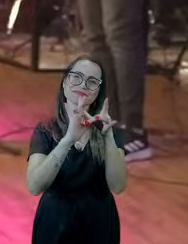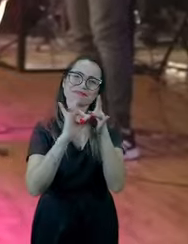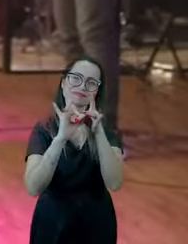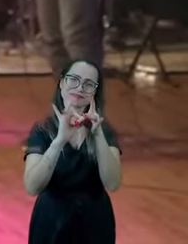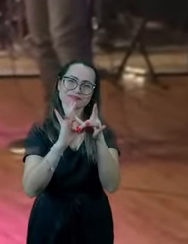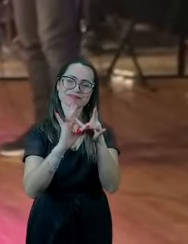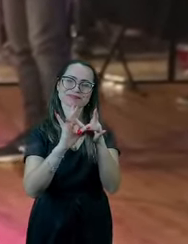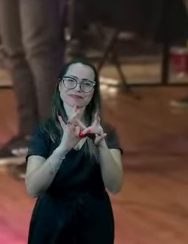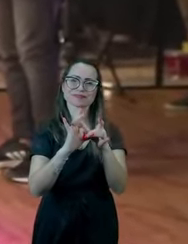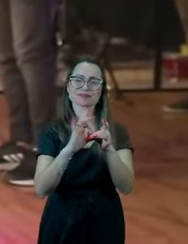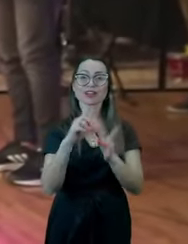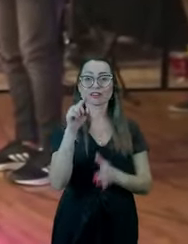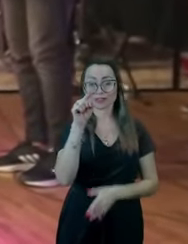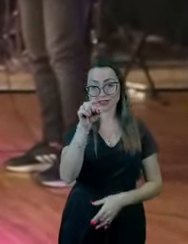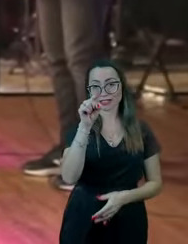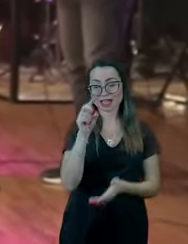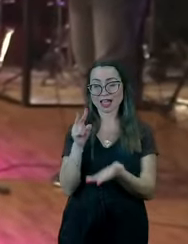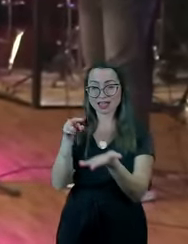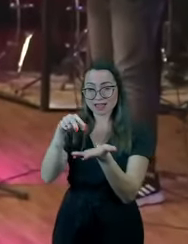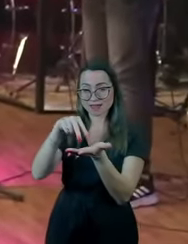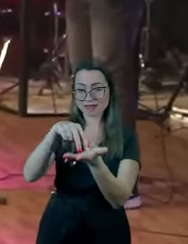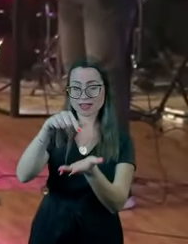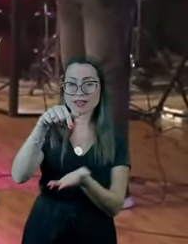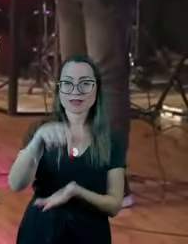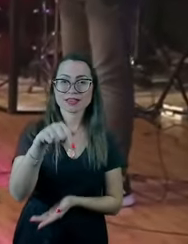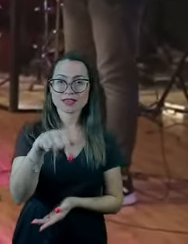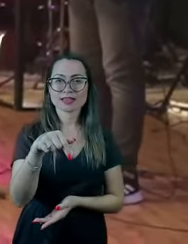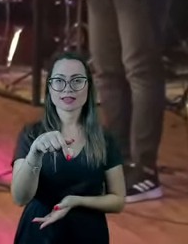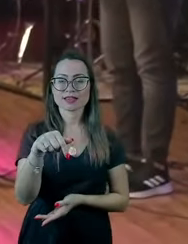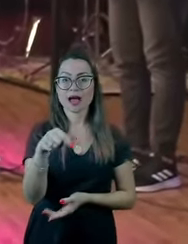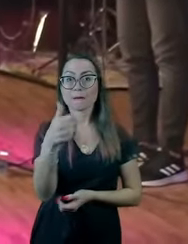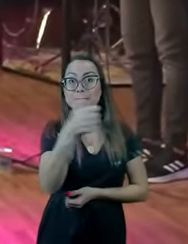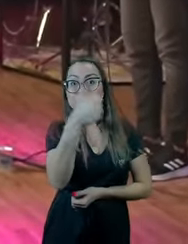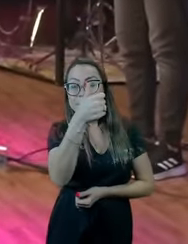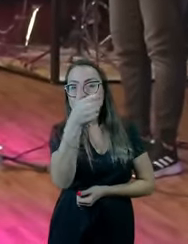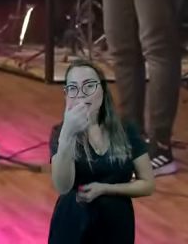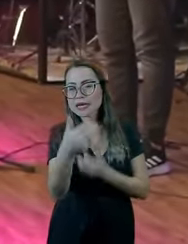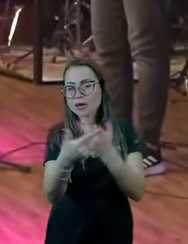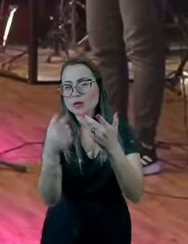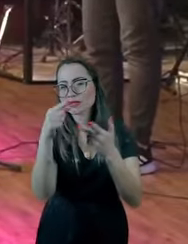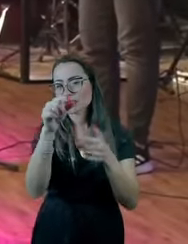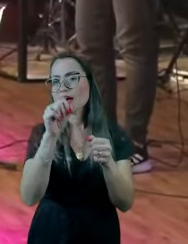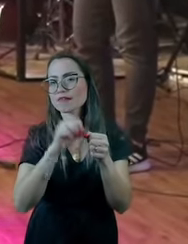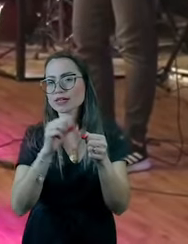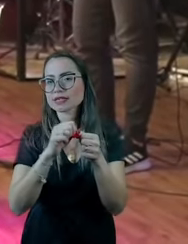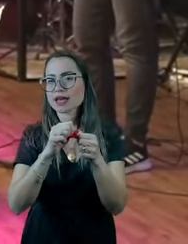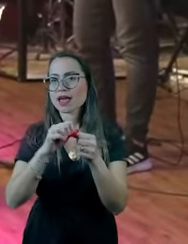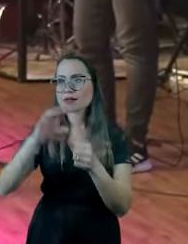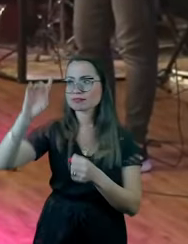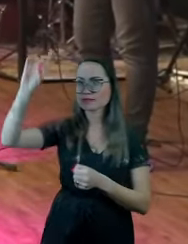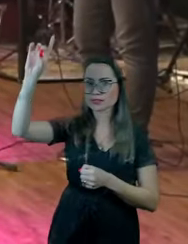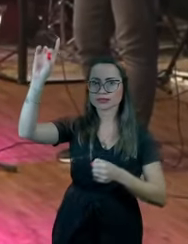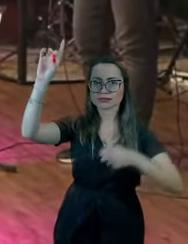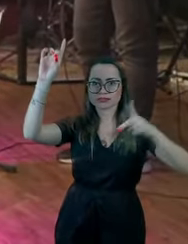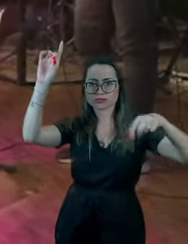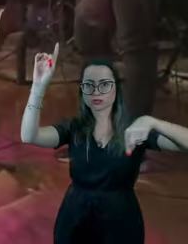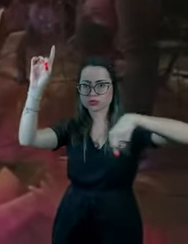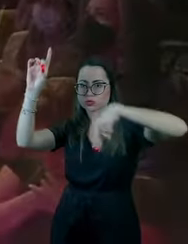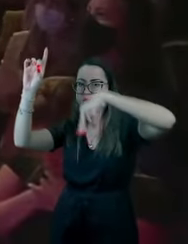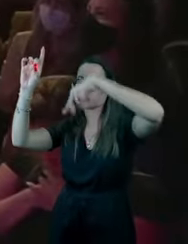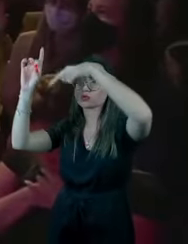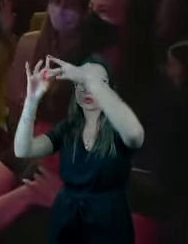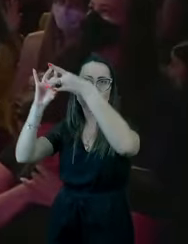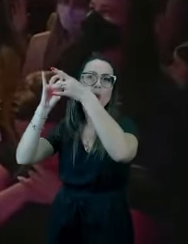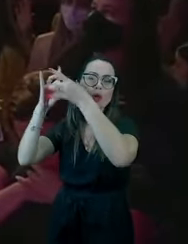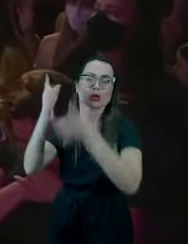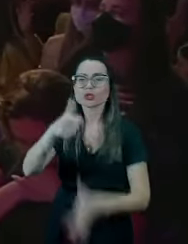Primeira coisa que você vai fazer é se conectar com Deus outra vez. Jesus disse: eu jamais deixarei você